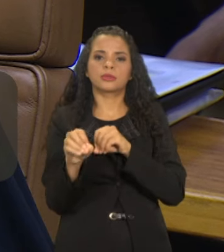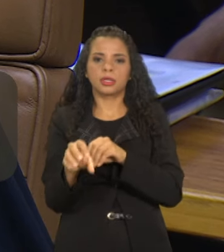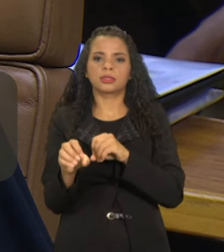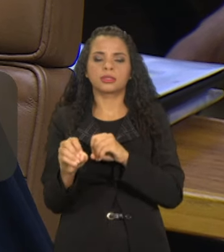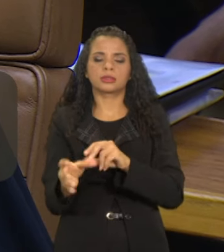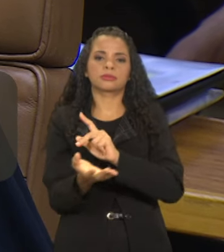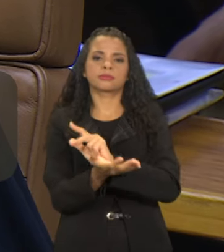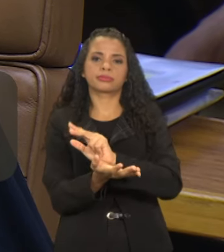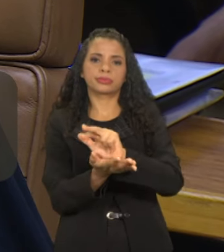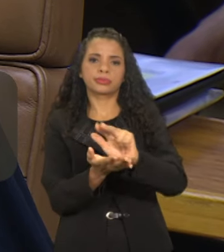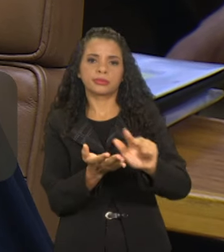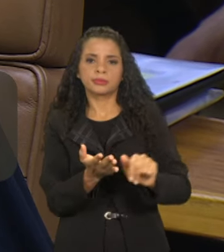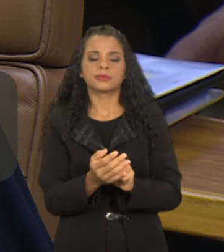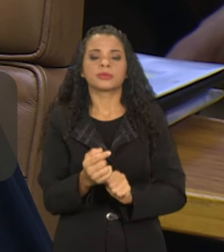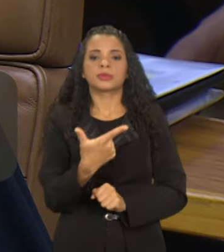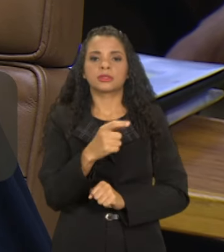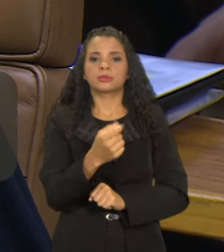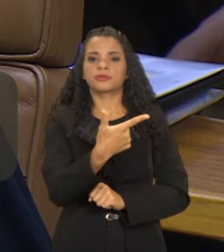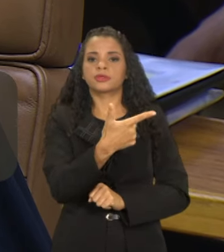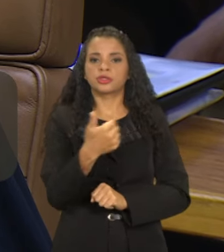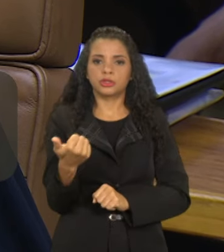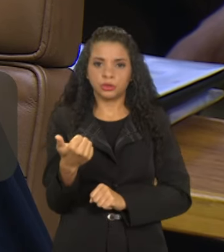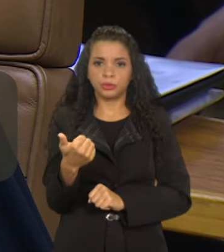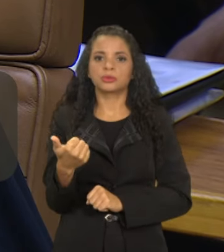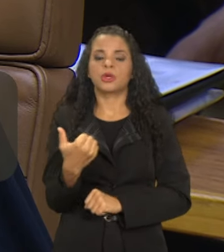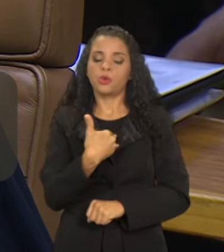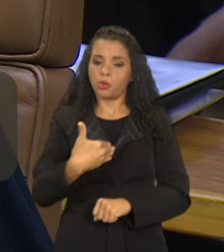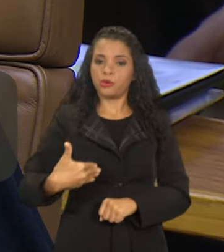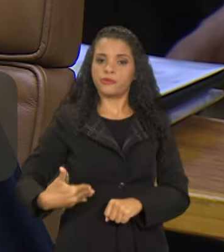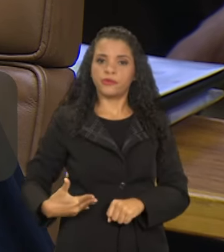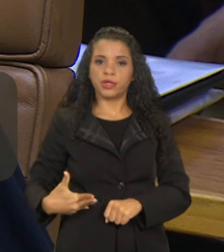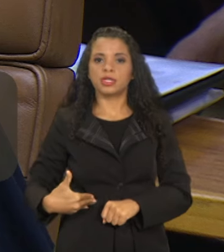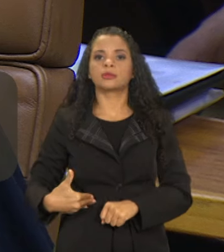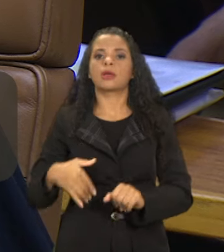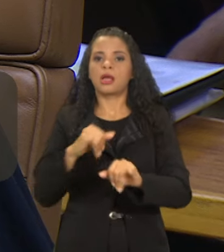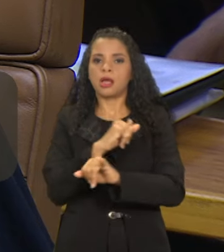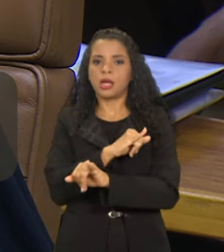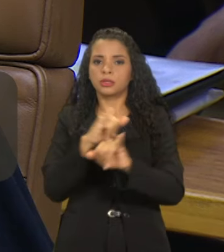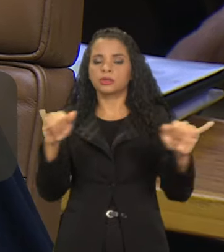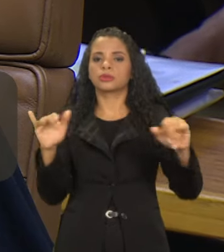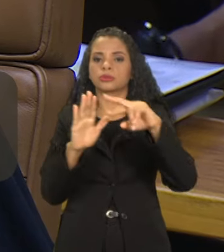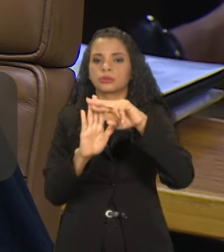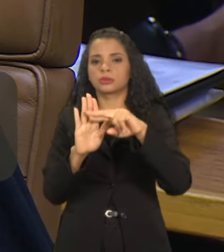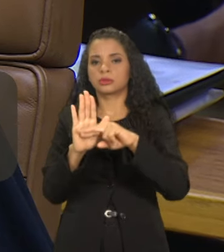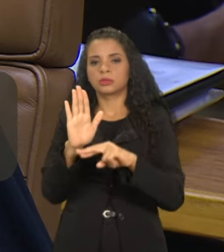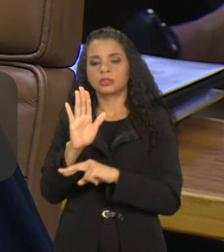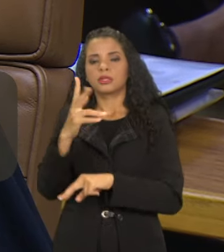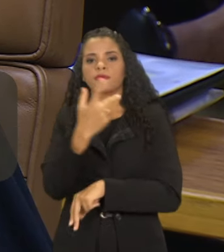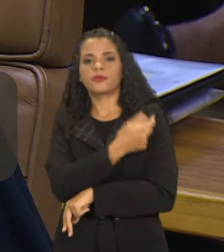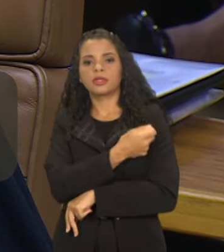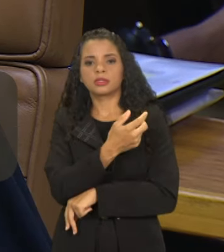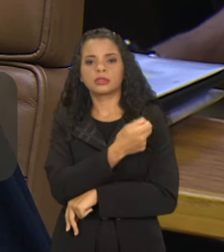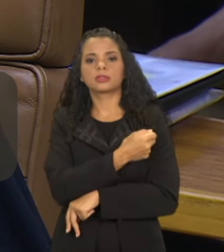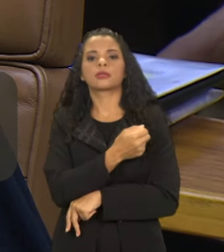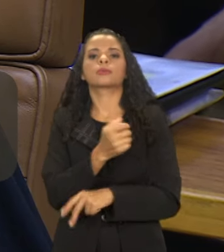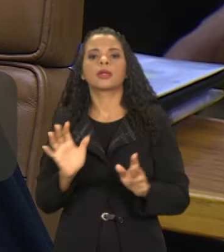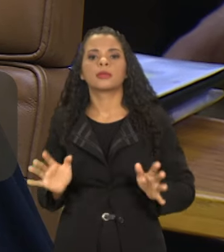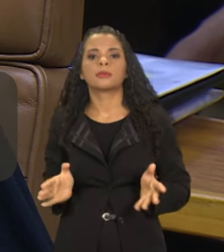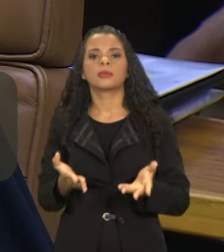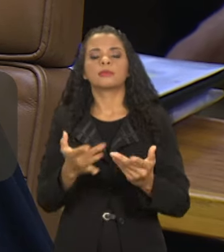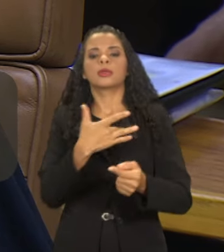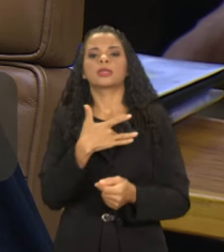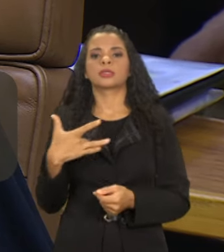CMS. Em 2021, a administração Biden-Harris anunciou os requisitos de vacinação contra a Covid-19 para promover a saúde e a segurança dos indivíduos